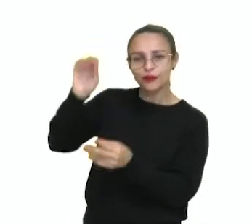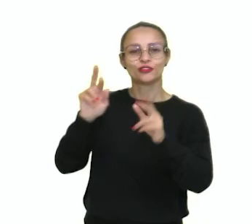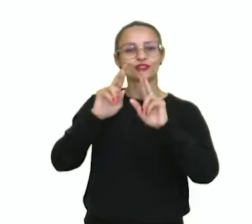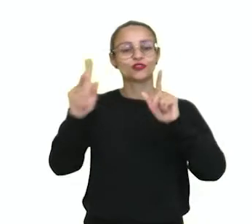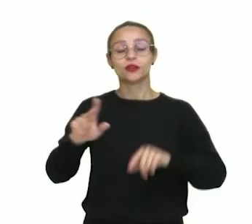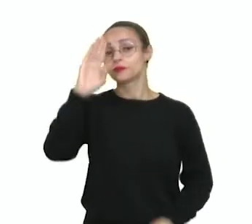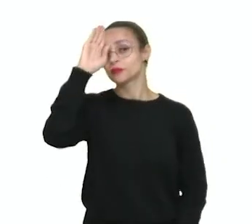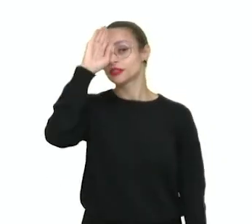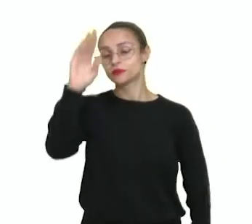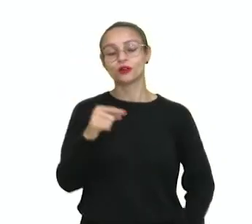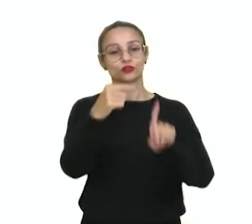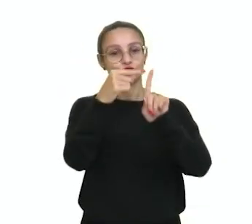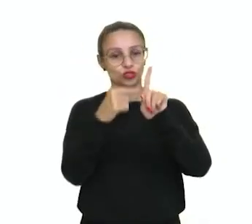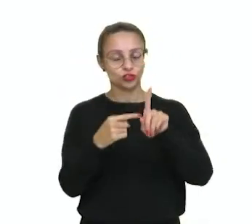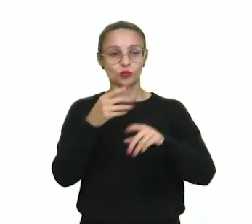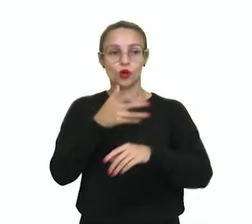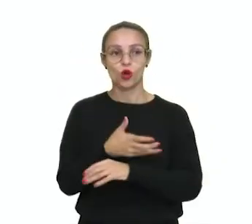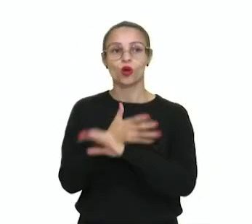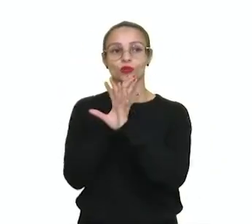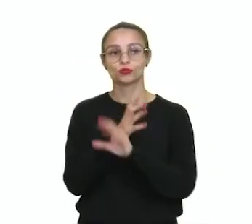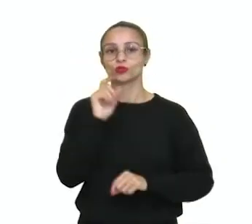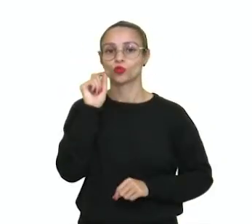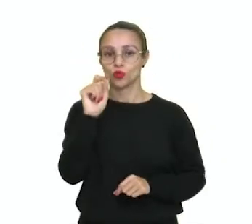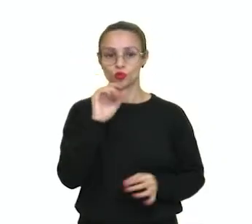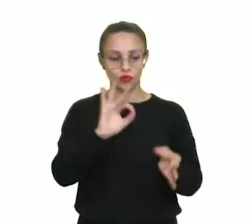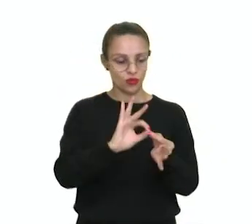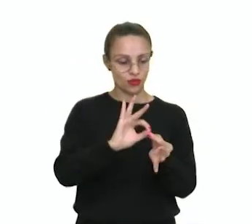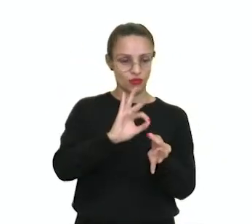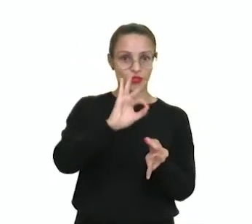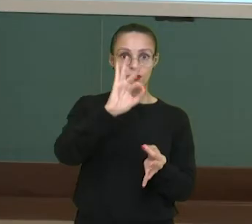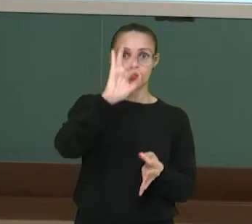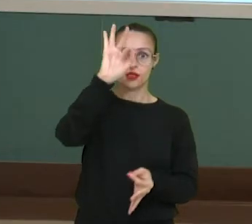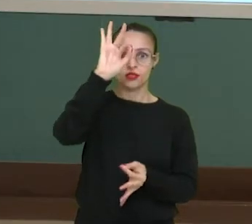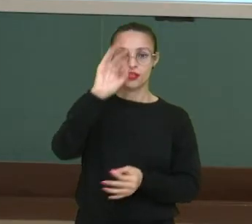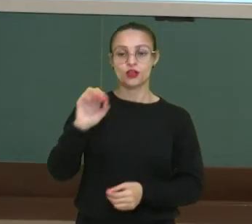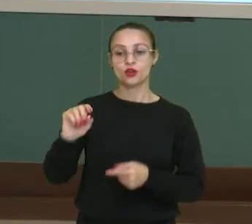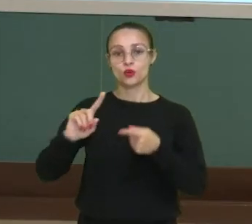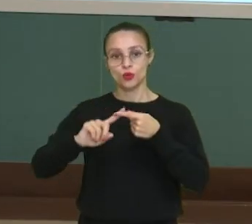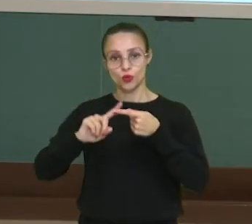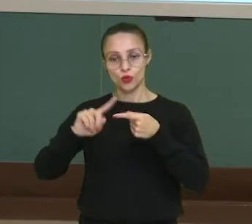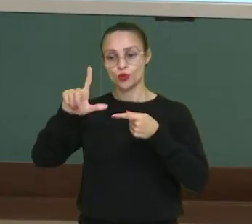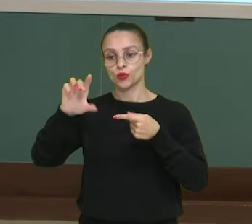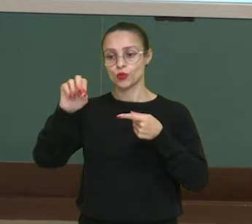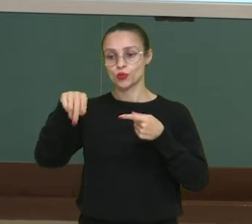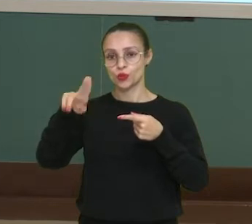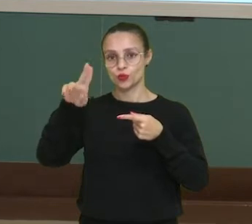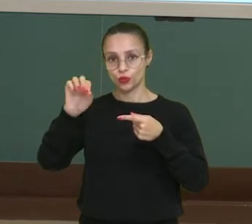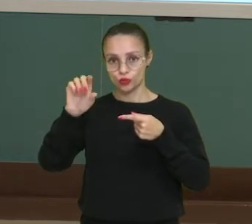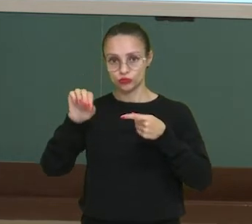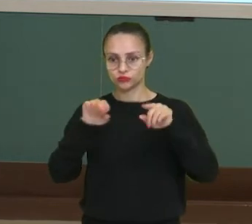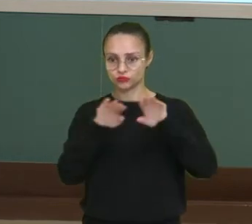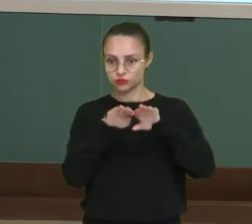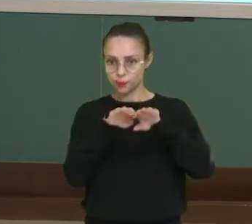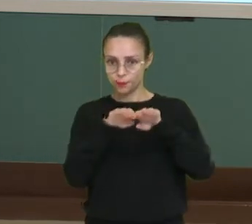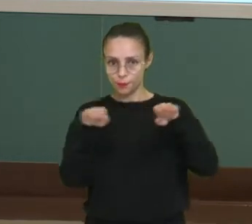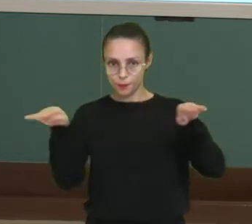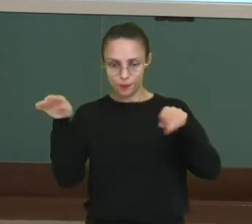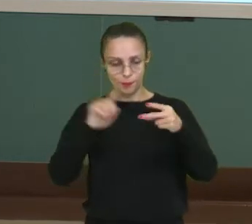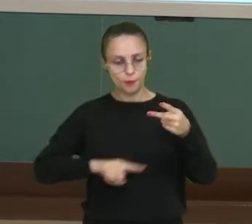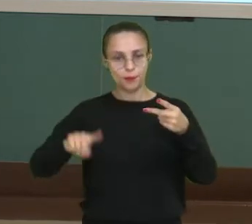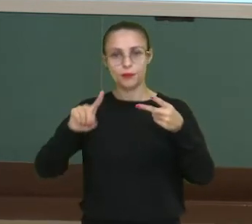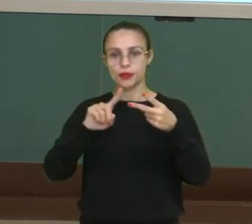principais tipos de ossos são os ossos longos, os planos,